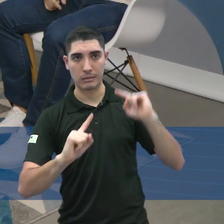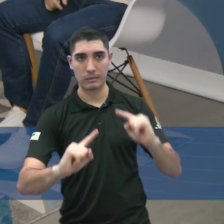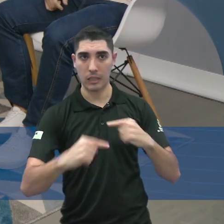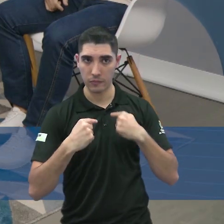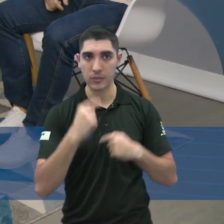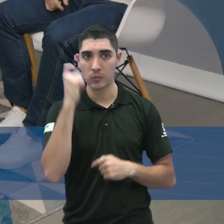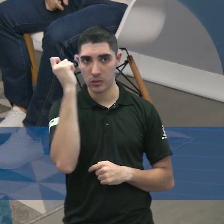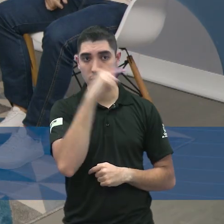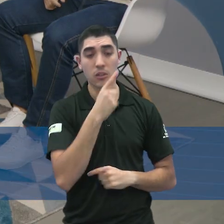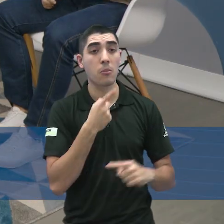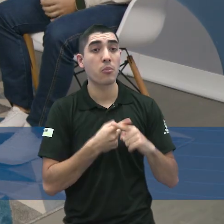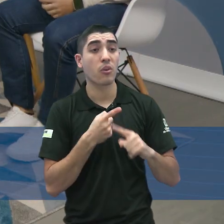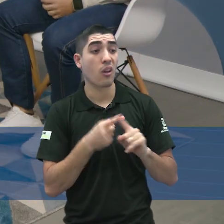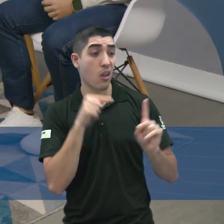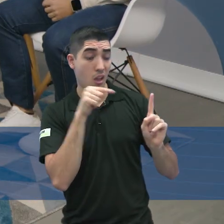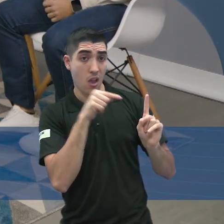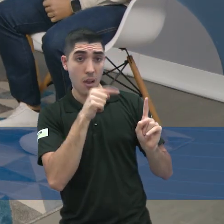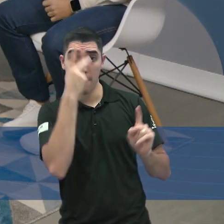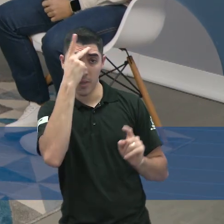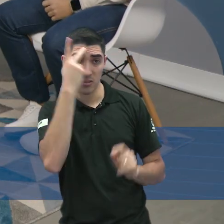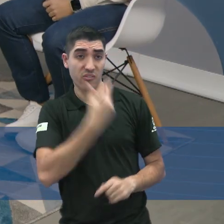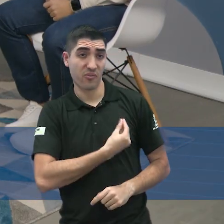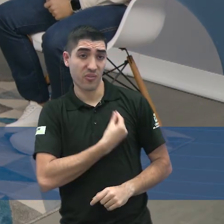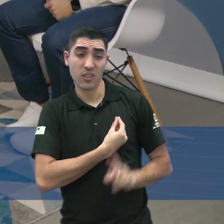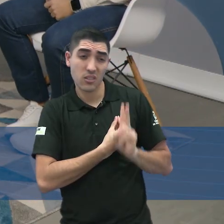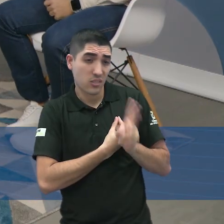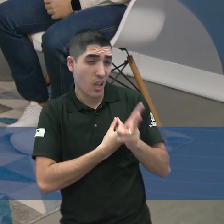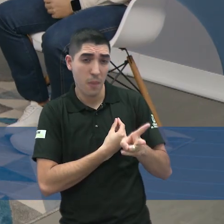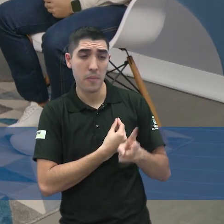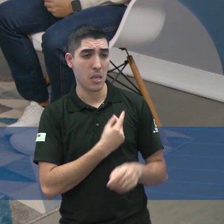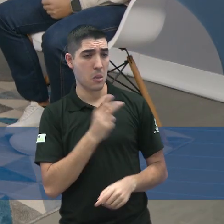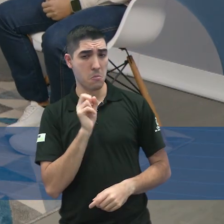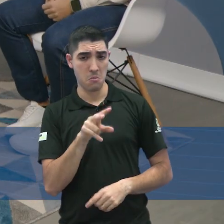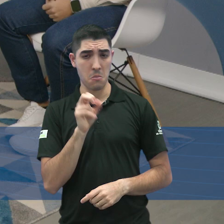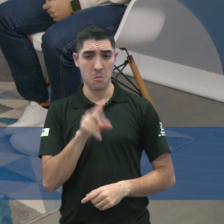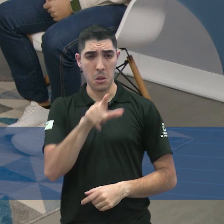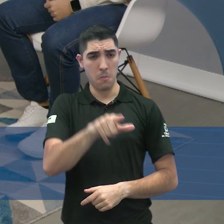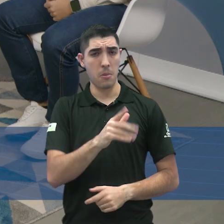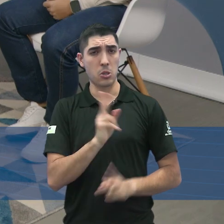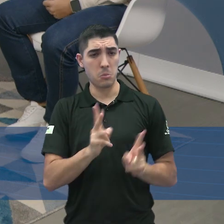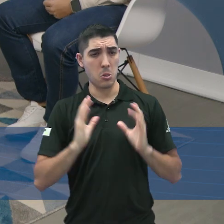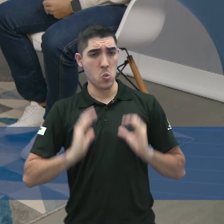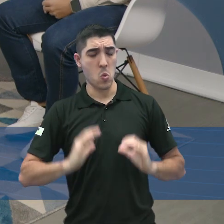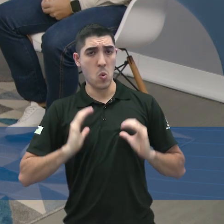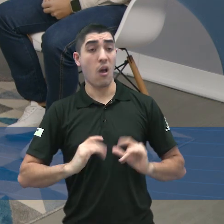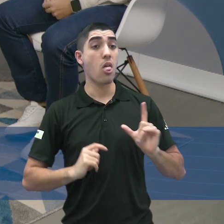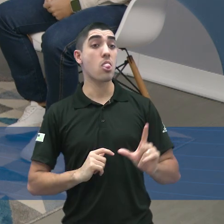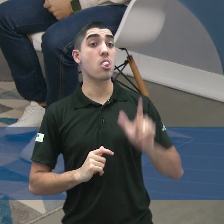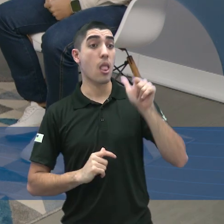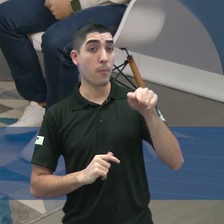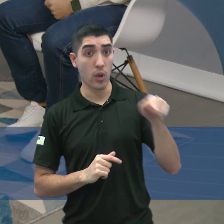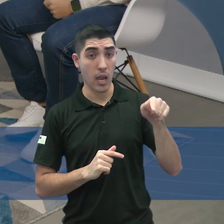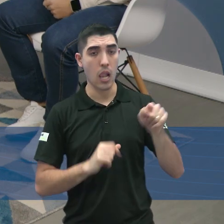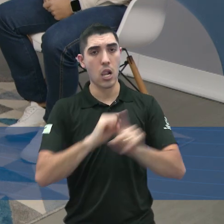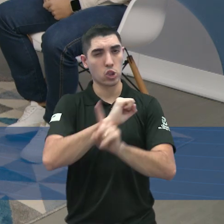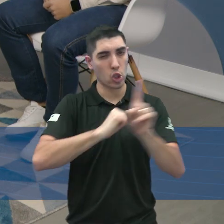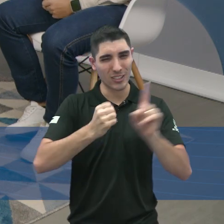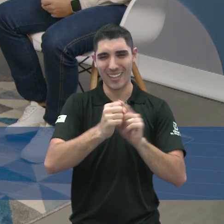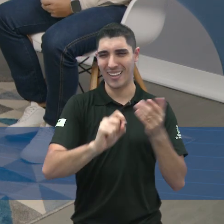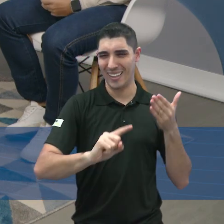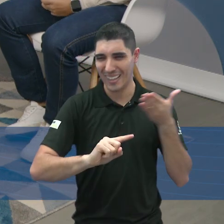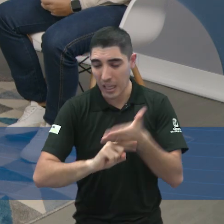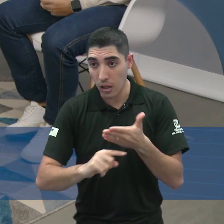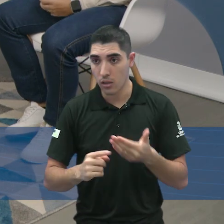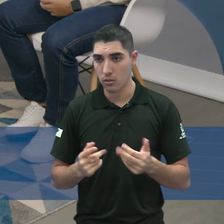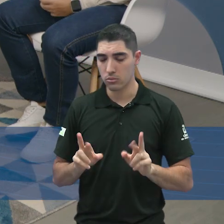né? Porque tem ali uma vida toda acostumado àquele modelo e aí quando você vai para o mundo, muitas vezes apanha